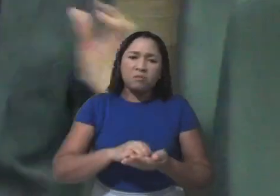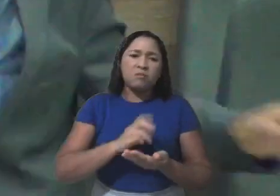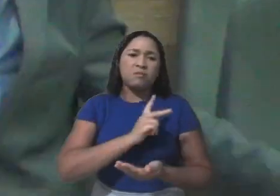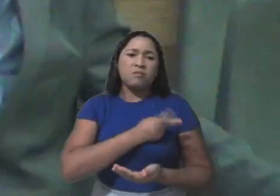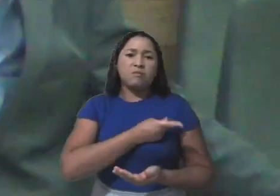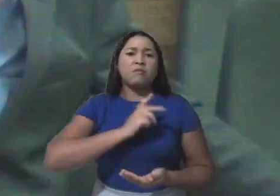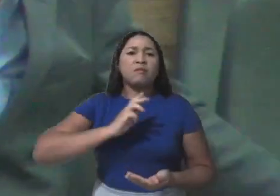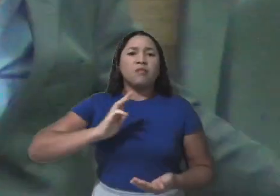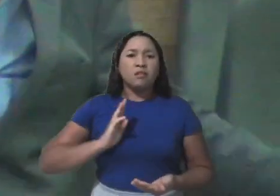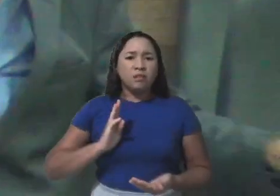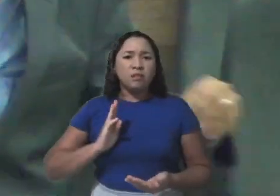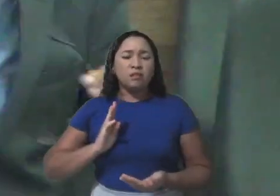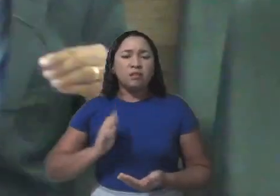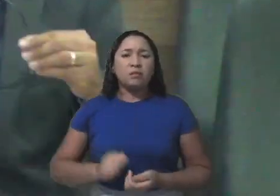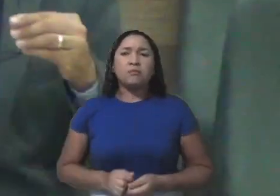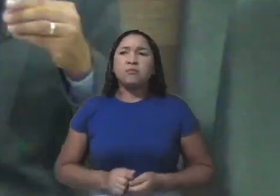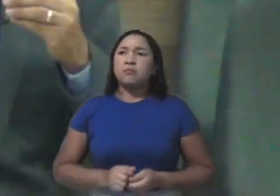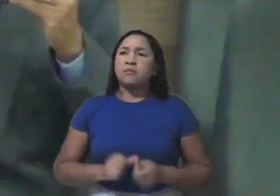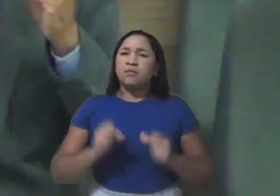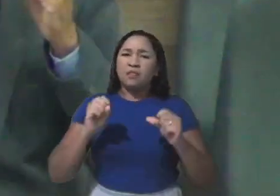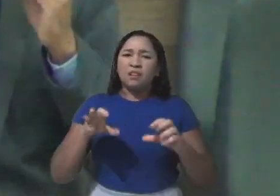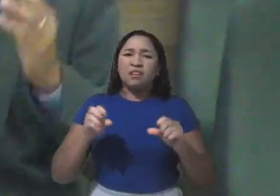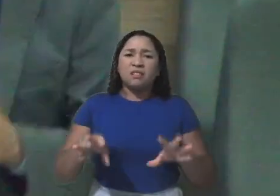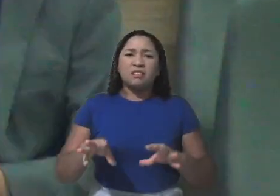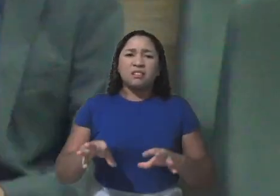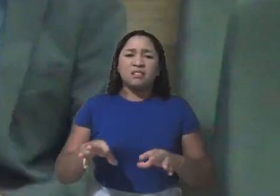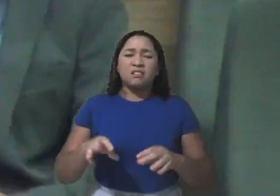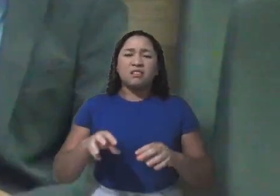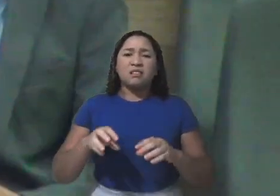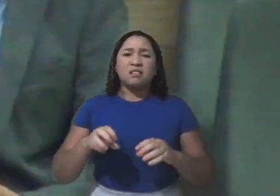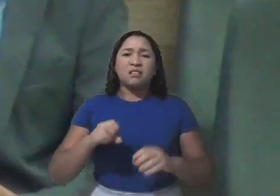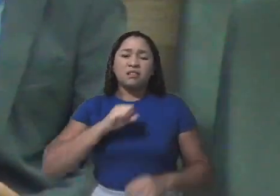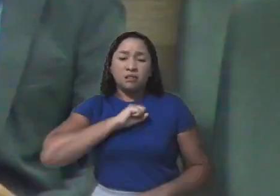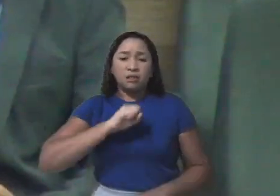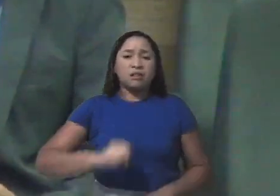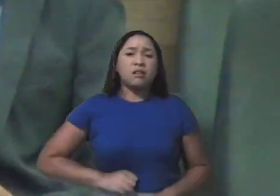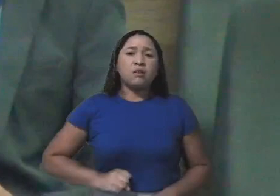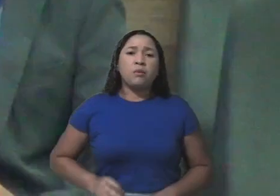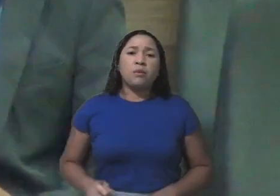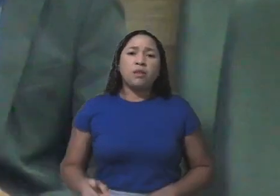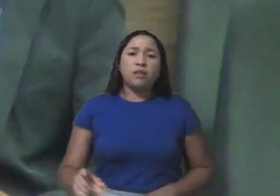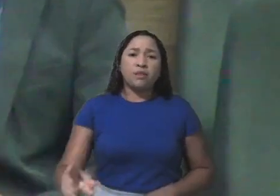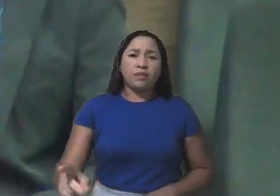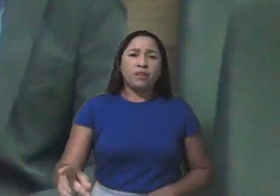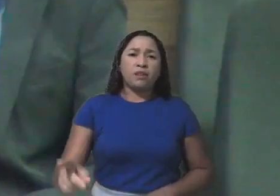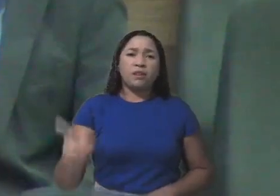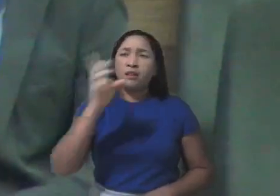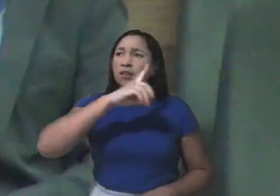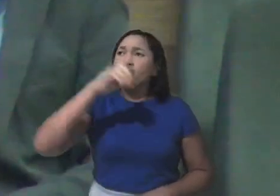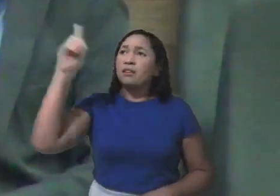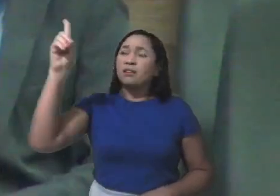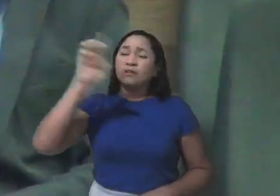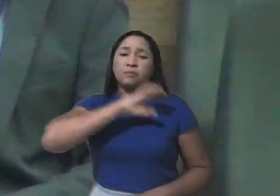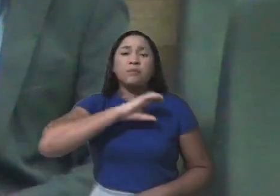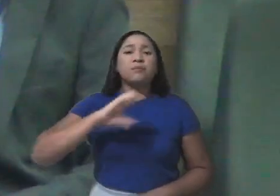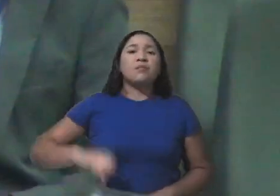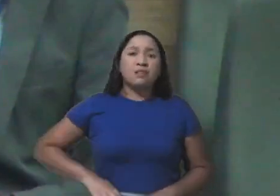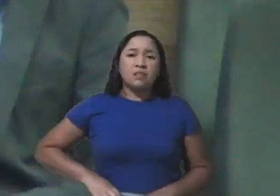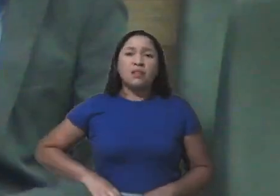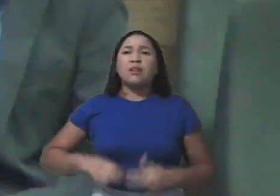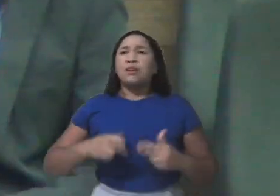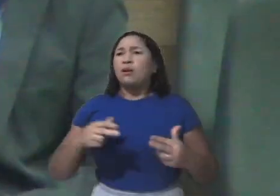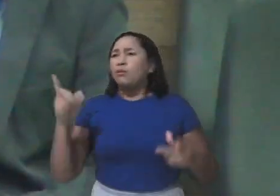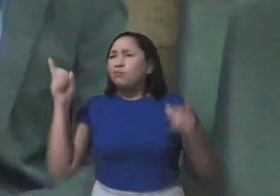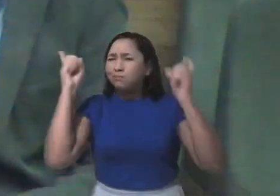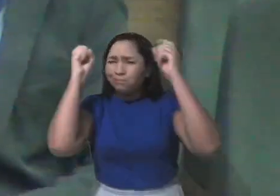Hebreus, queria ensinar sobre o sacerdócio eterno, divino de Cristo, coisa mais difícil, mas